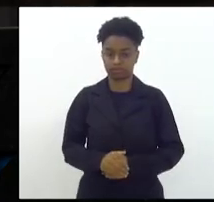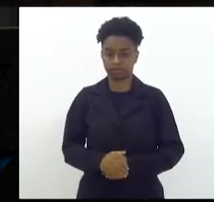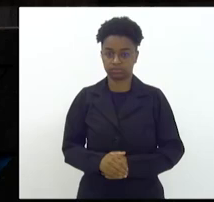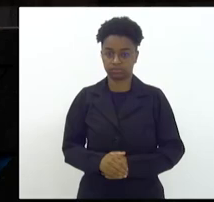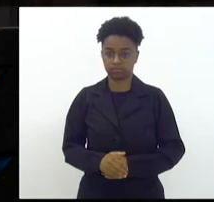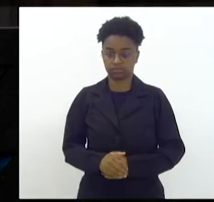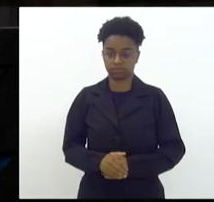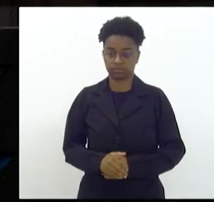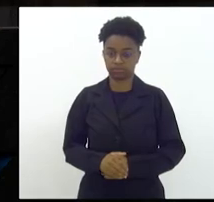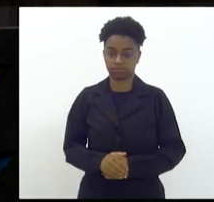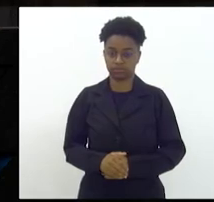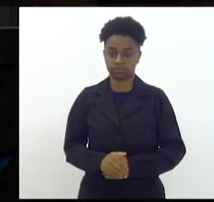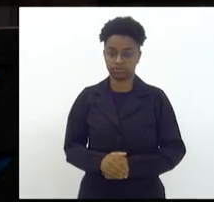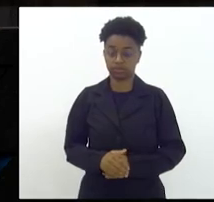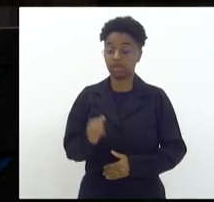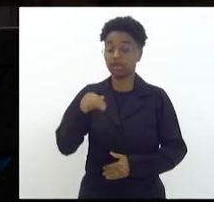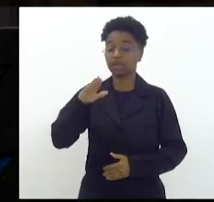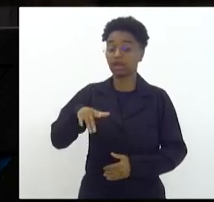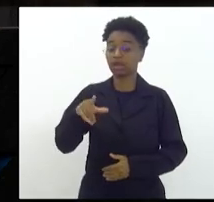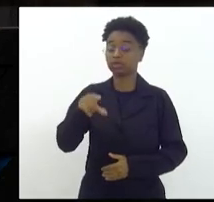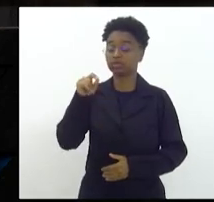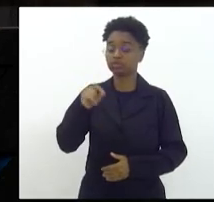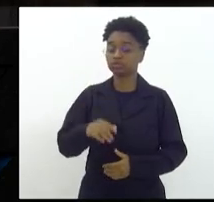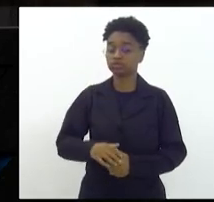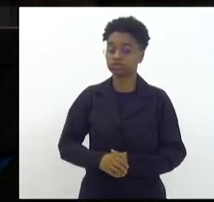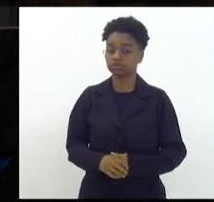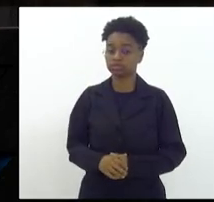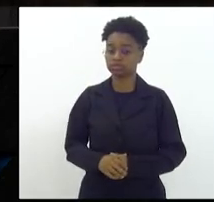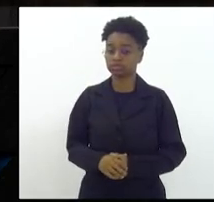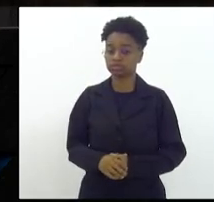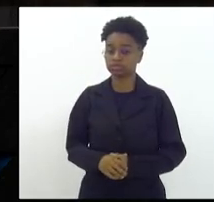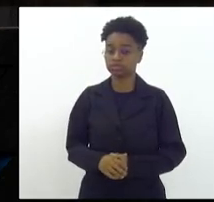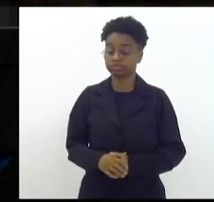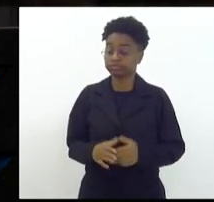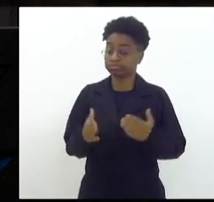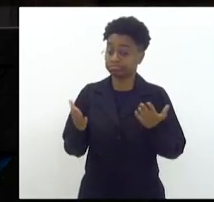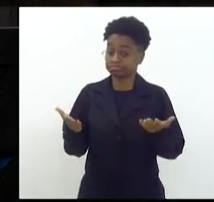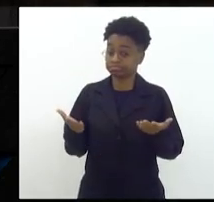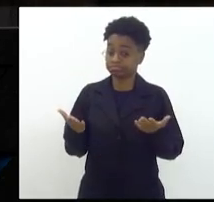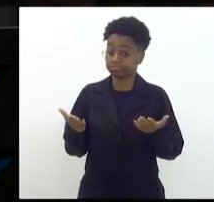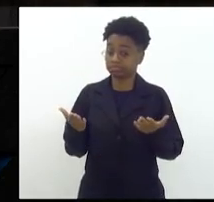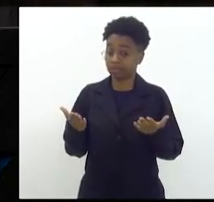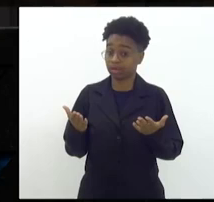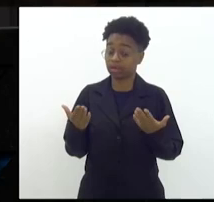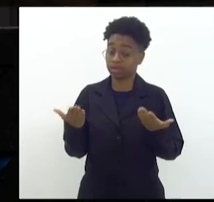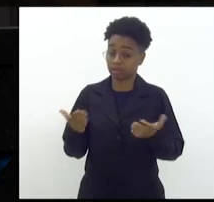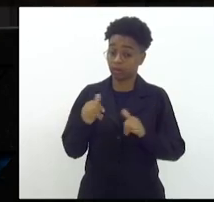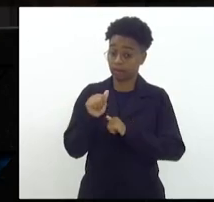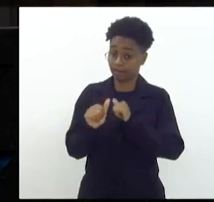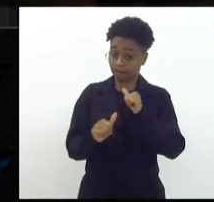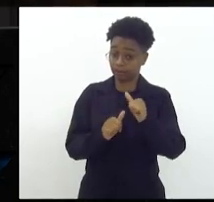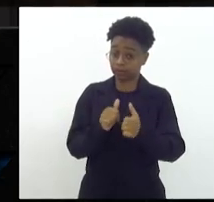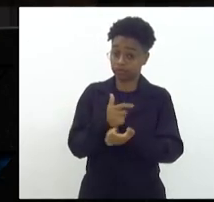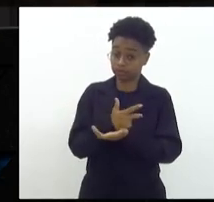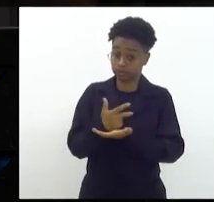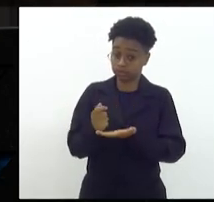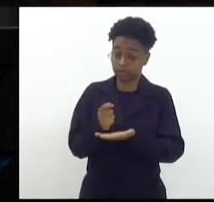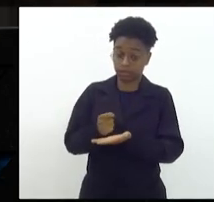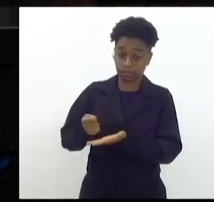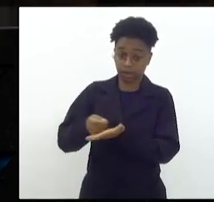eleitos por quem então a reforma tributária vai ser mais